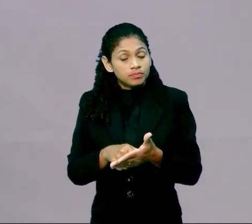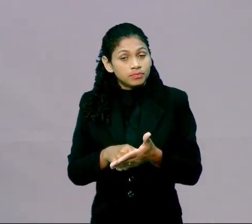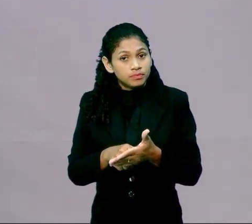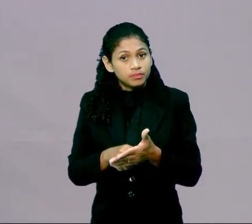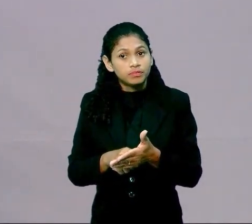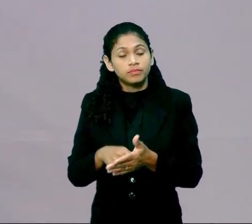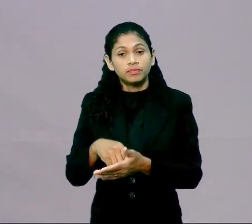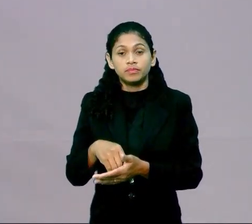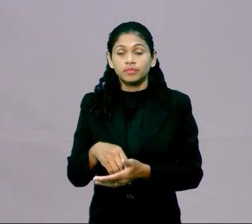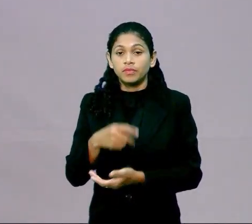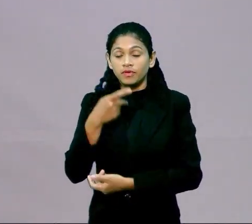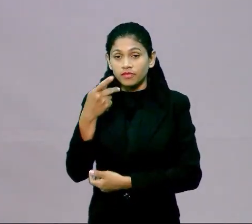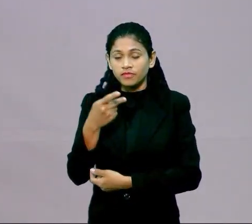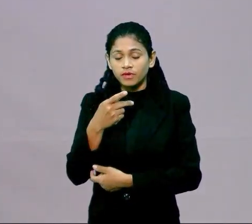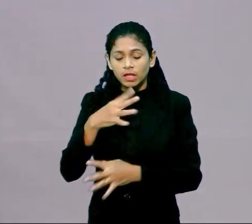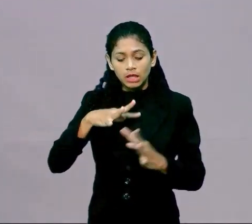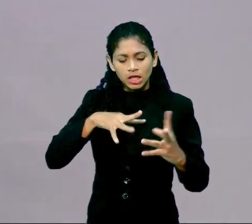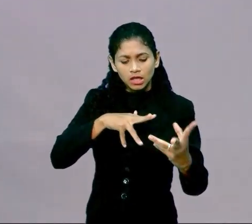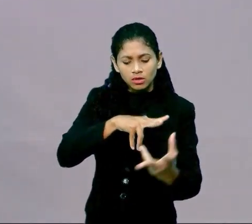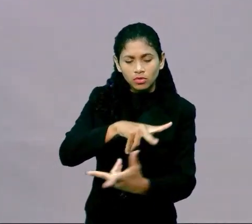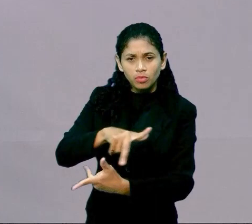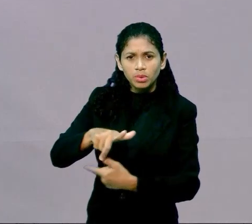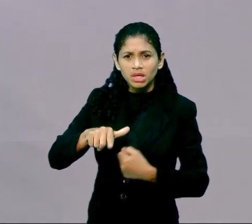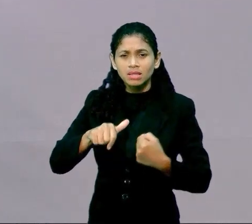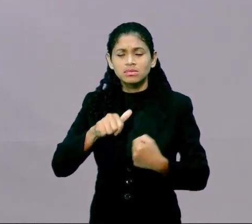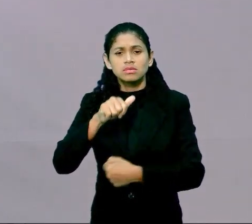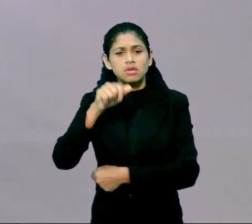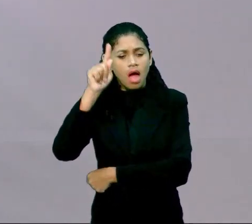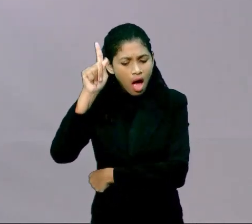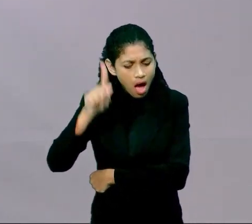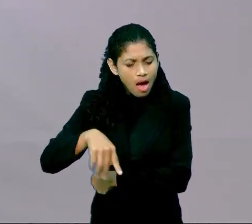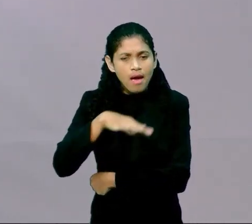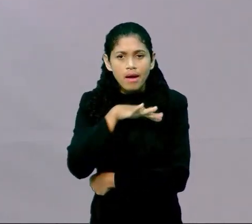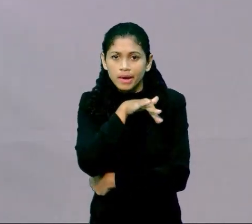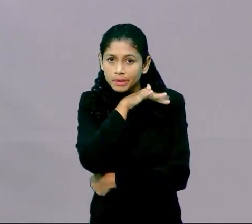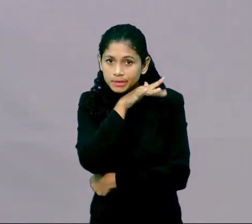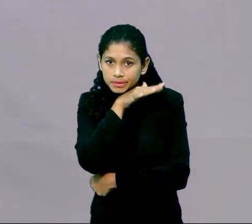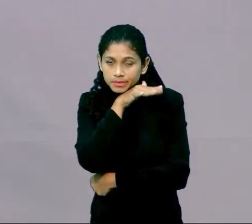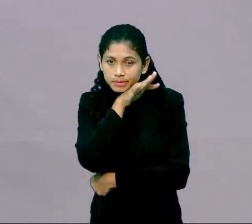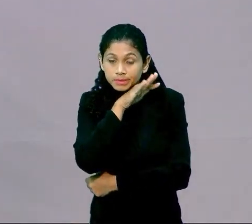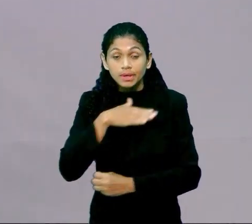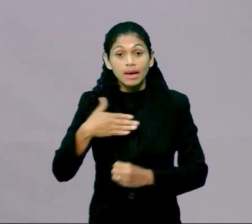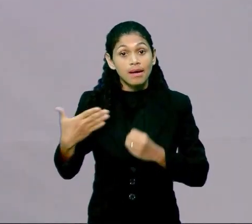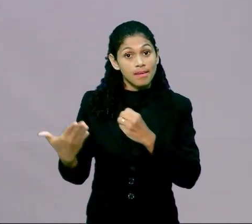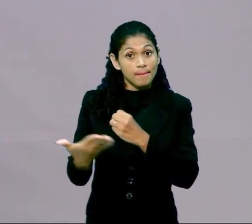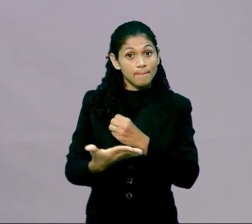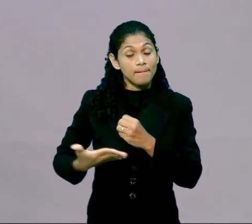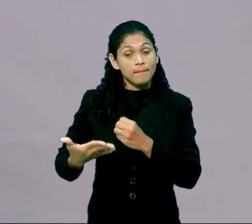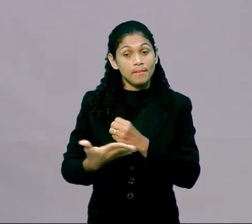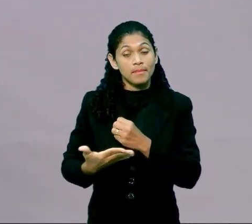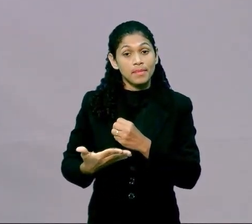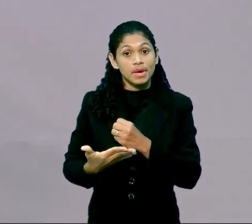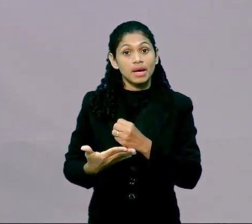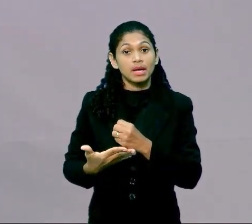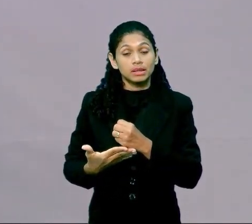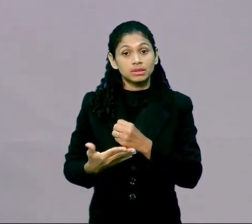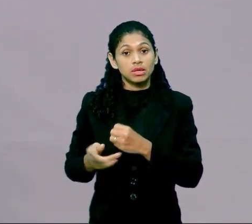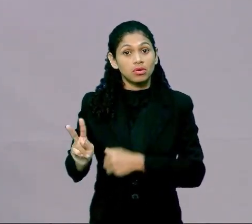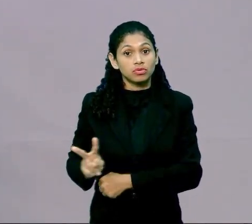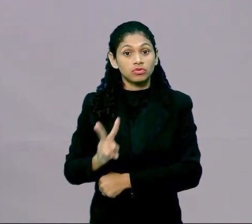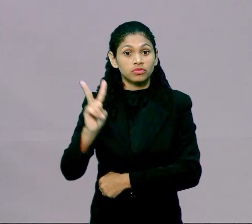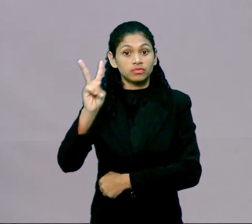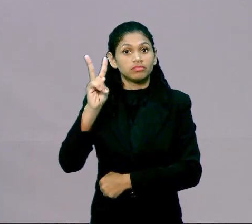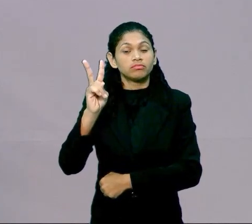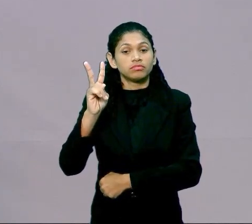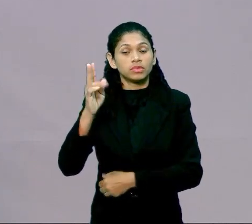a globalização ela é perversa, é porque está se levando em consideração os princípios justamente do